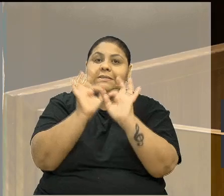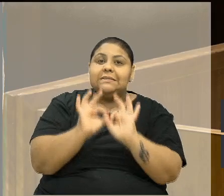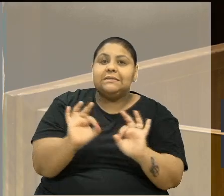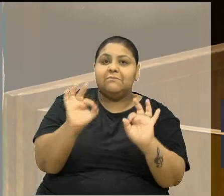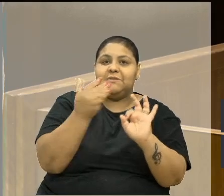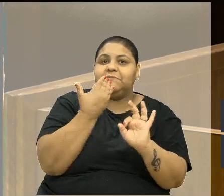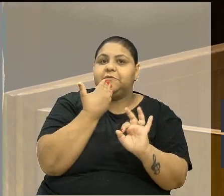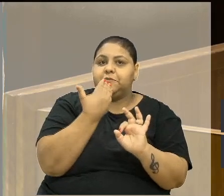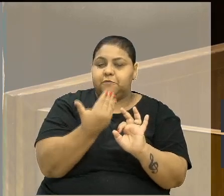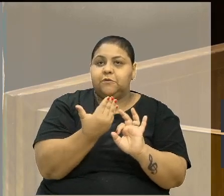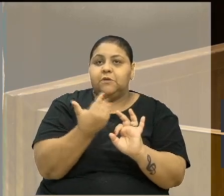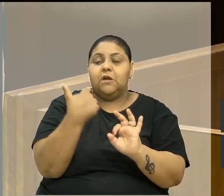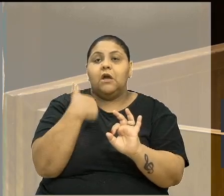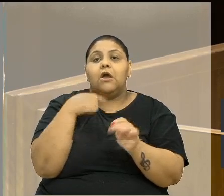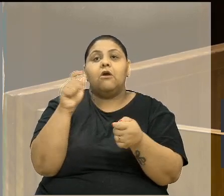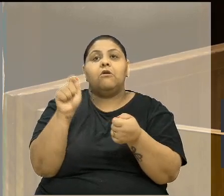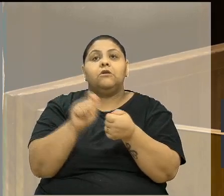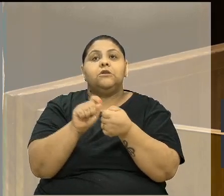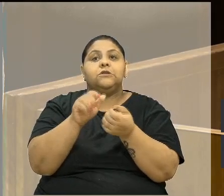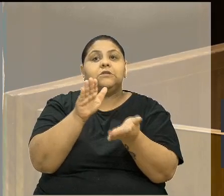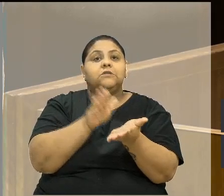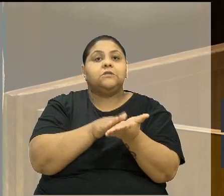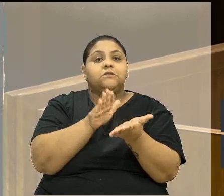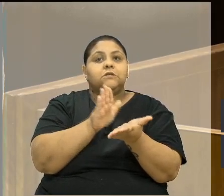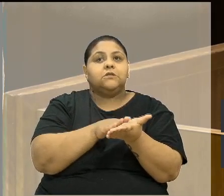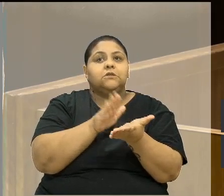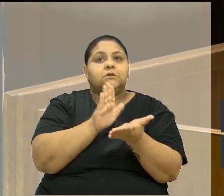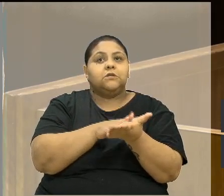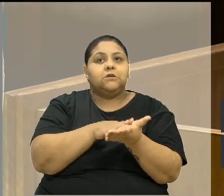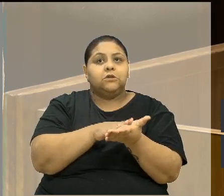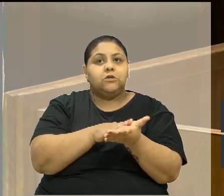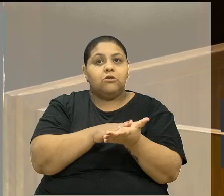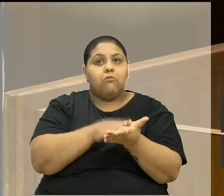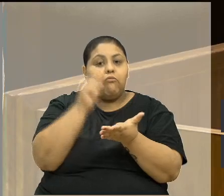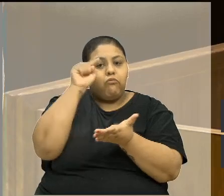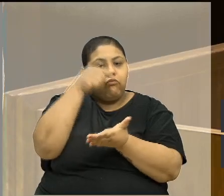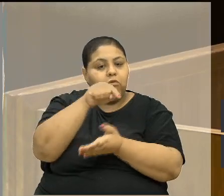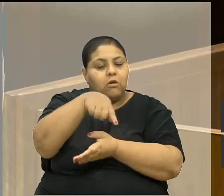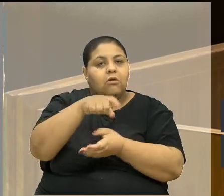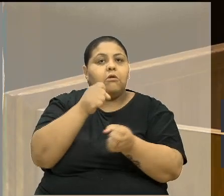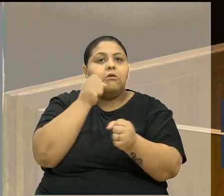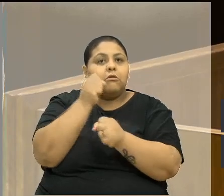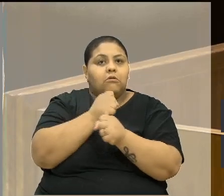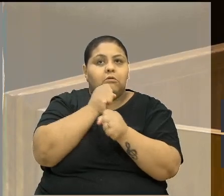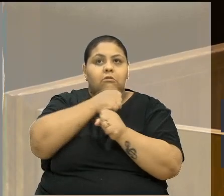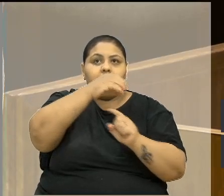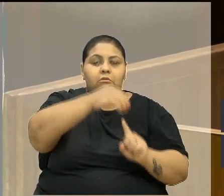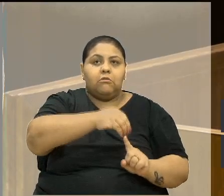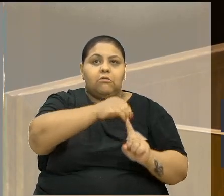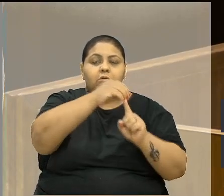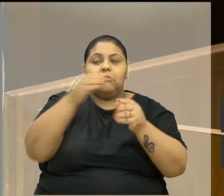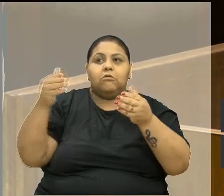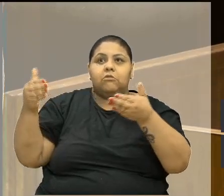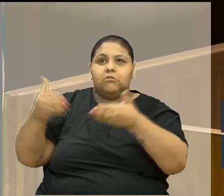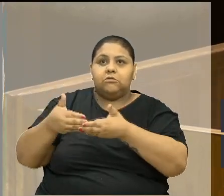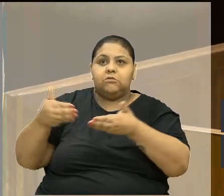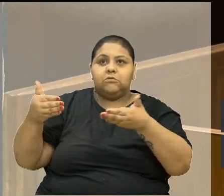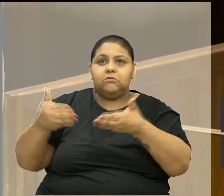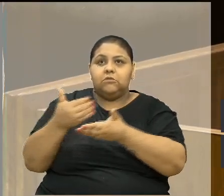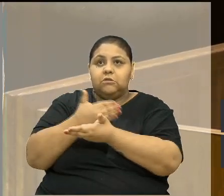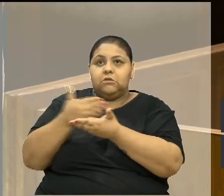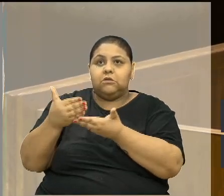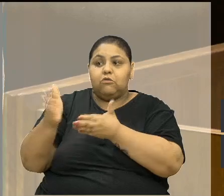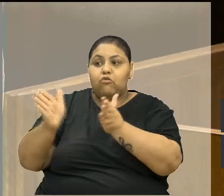pedidos aqui, eu vou fazer essas cobranças intensamente, que ainda esse ano, e principalmente se for agora, que vai iniciar o